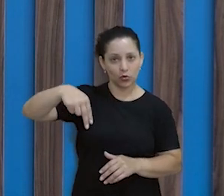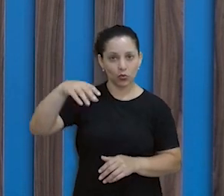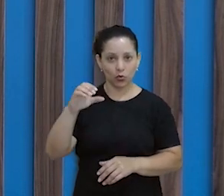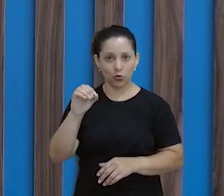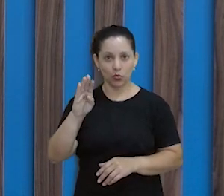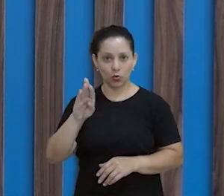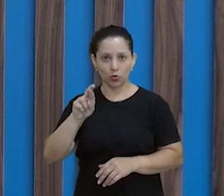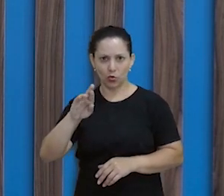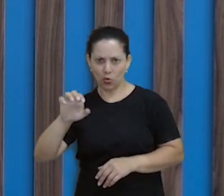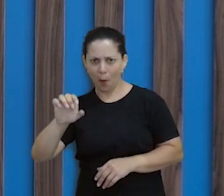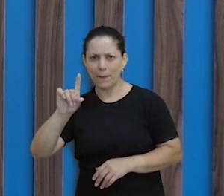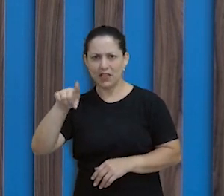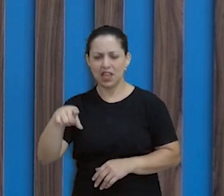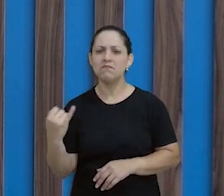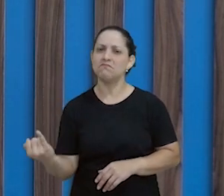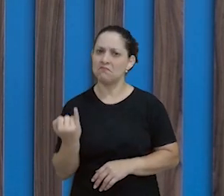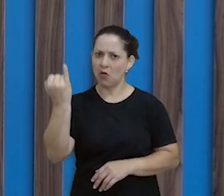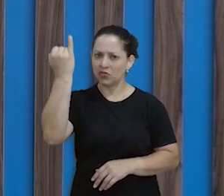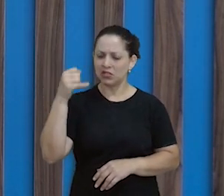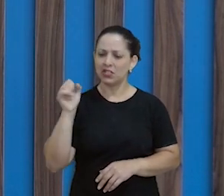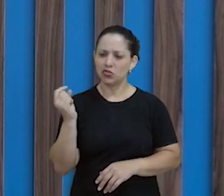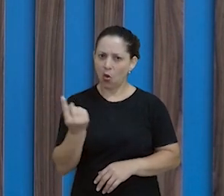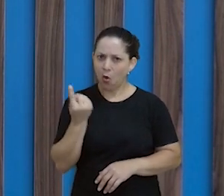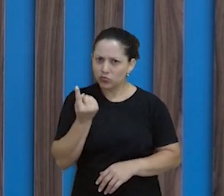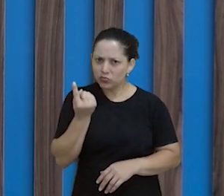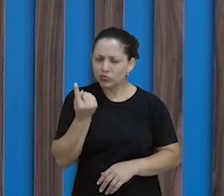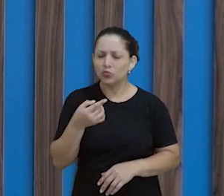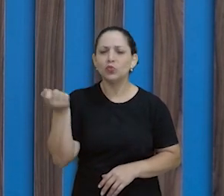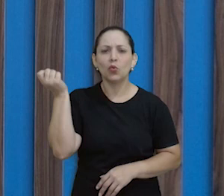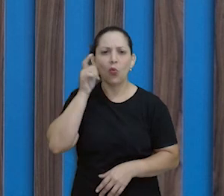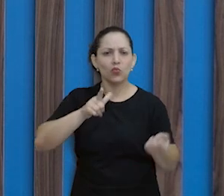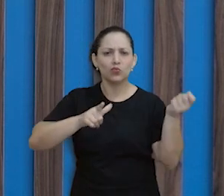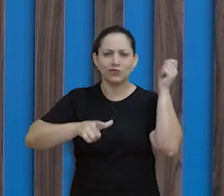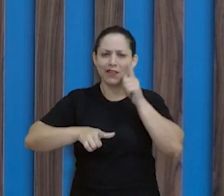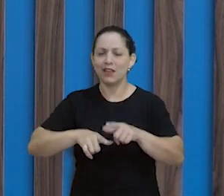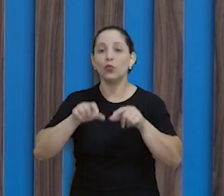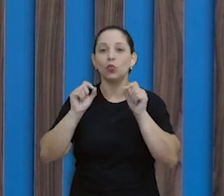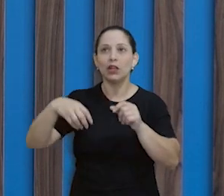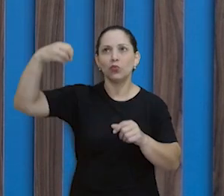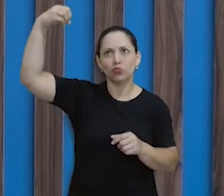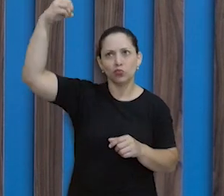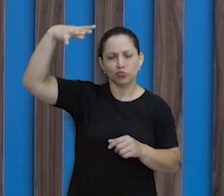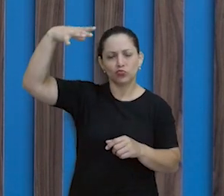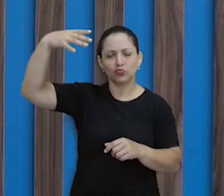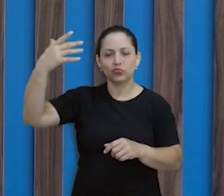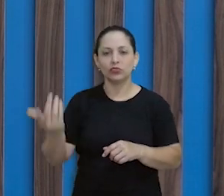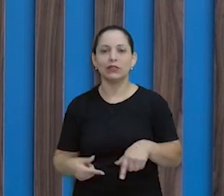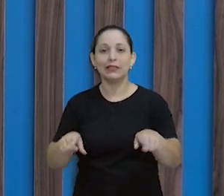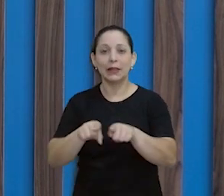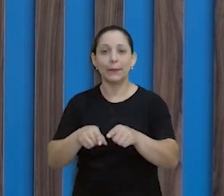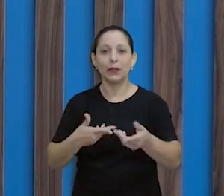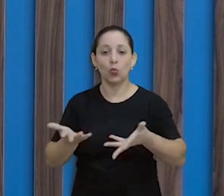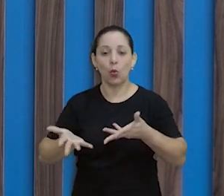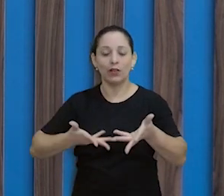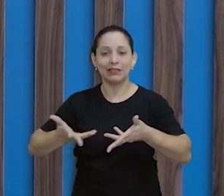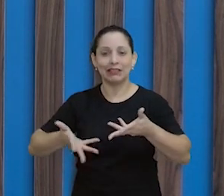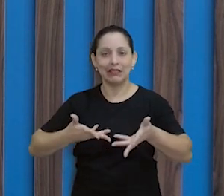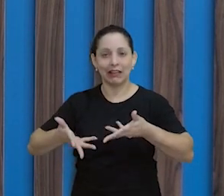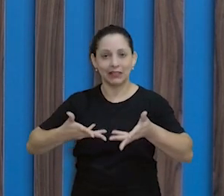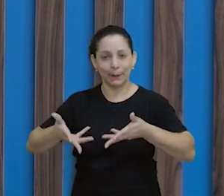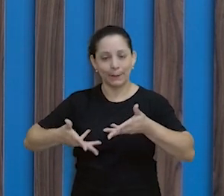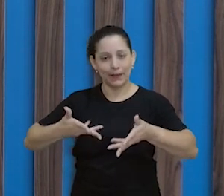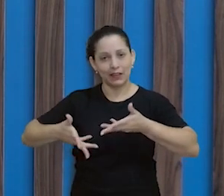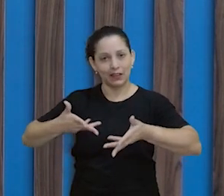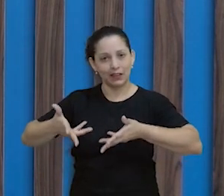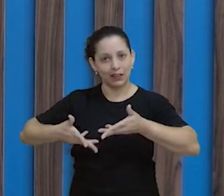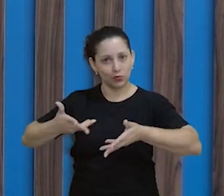onda, mas eles dão conta sozinhos, né? A questão das lâmpadas, os flashes, o próprio tratamento do câncer com o radônio, o gás mais